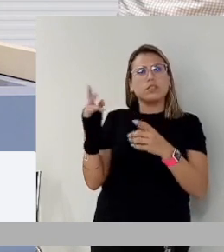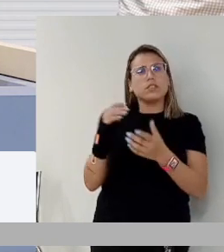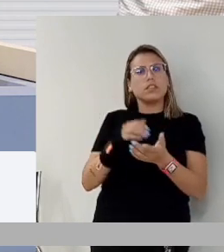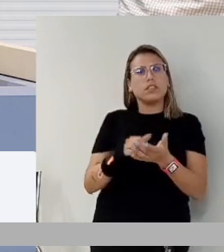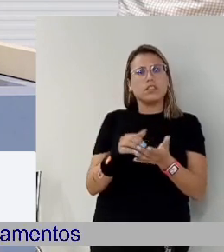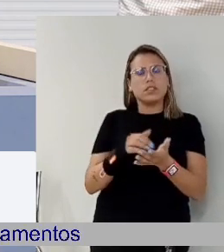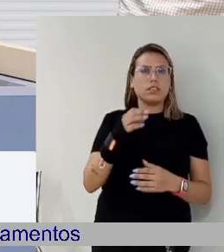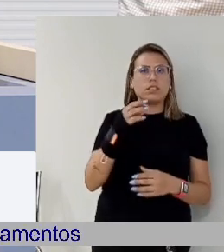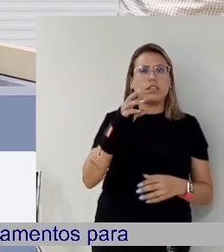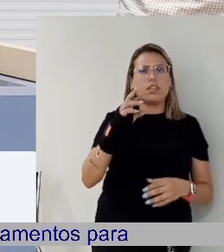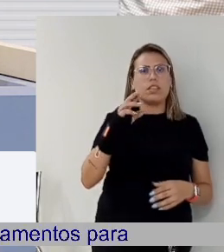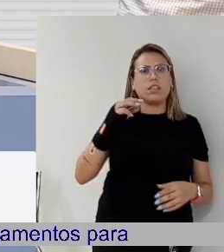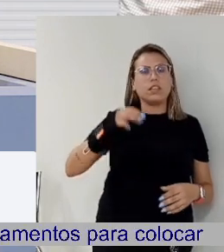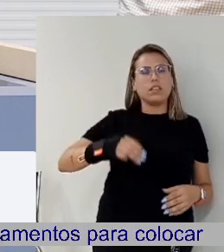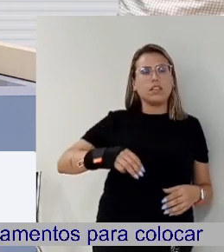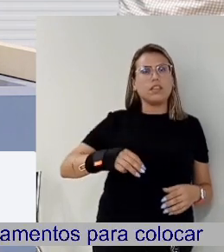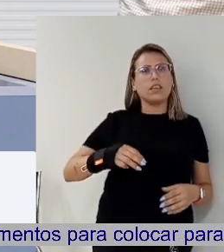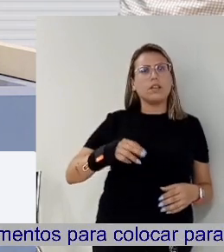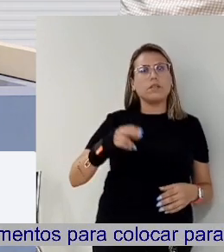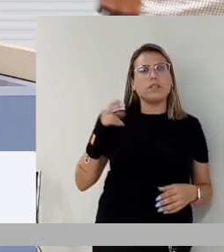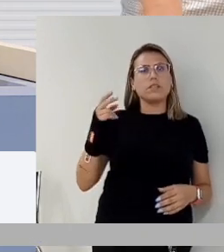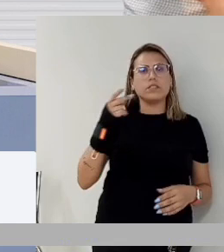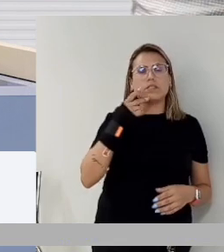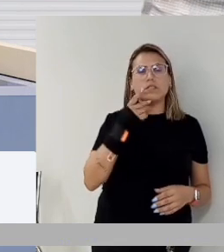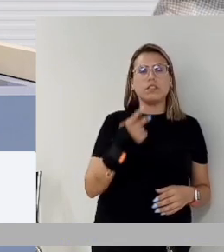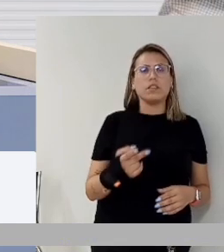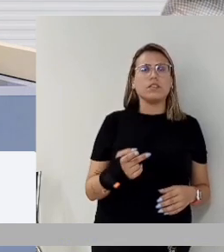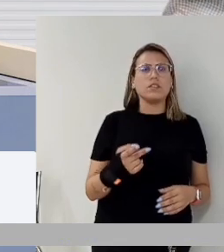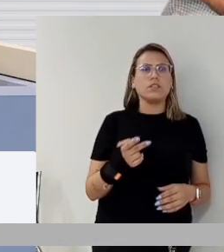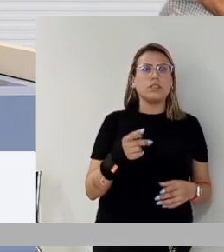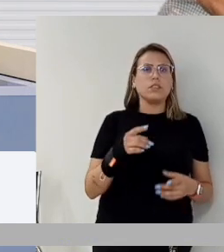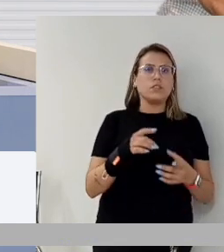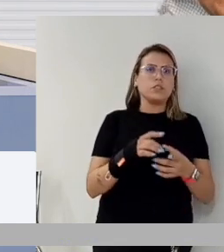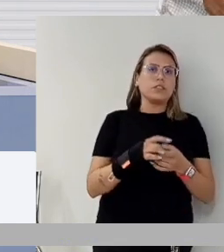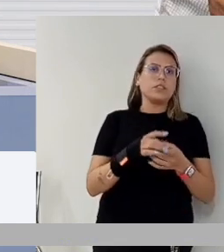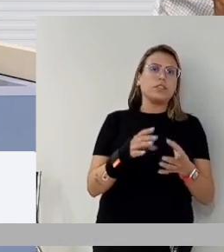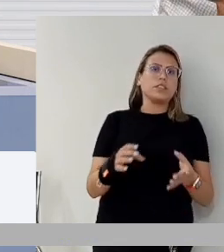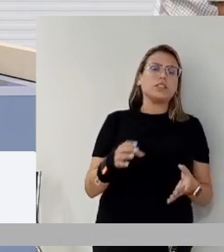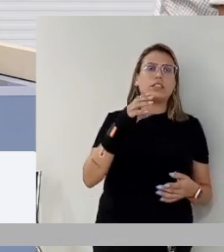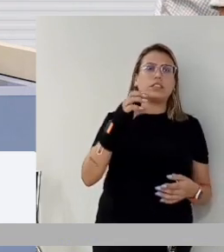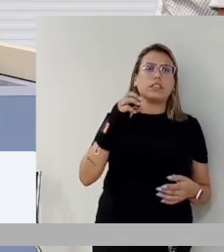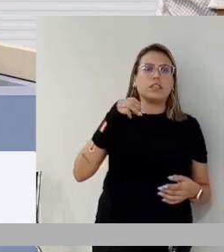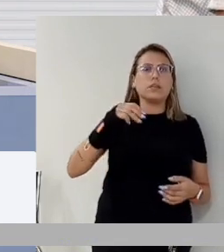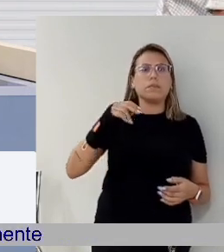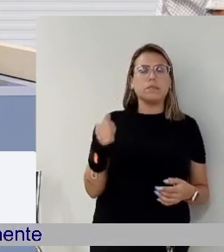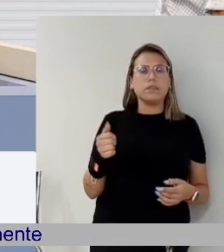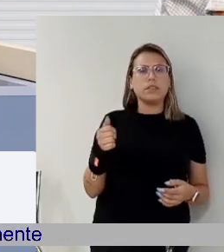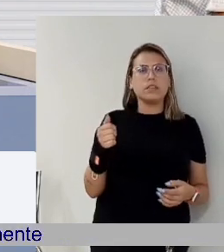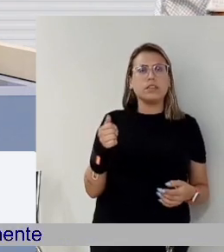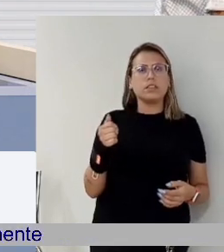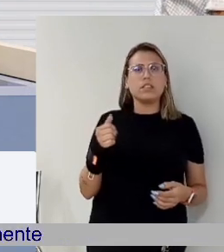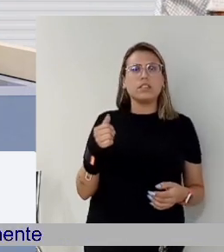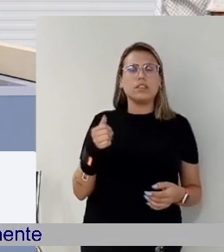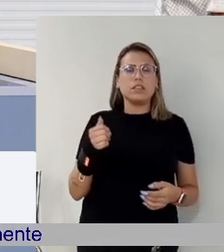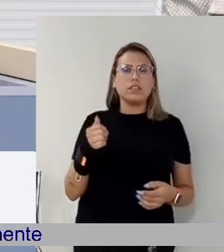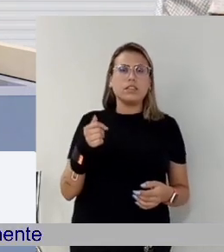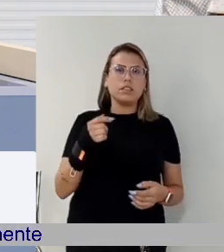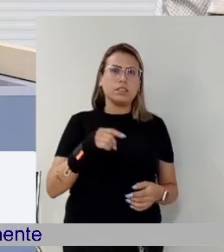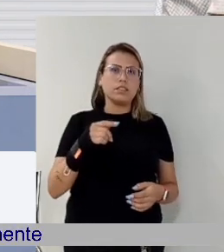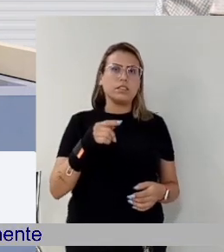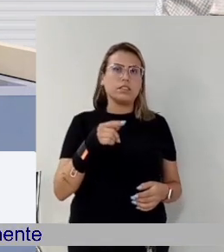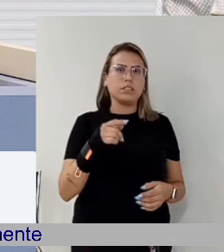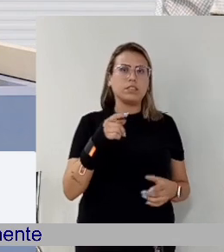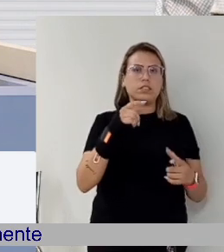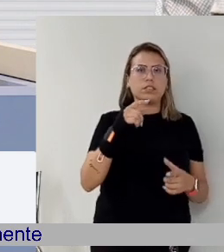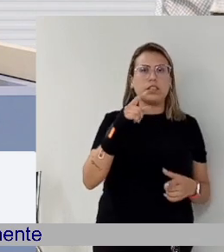essa RM como você disse foi autorizado pela sema E se eu não entendi mal será no loteamento valdon